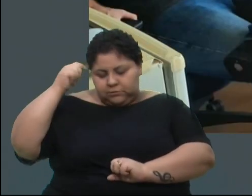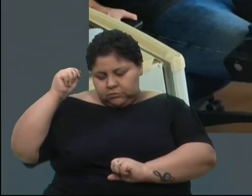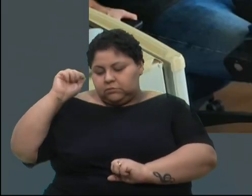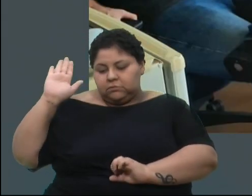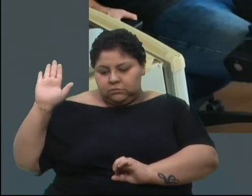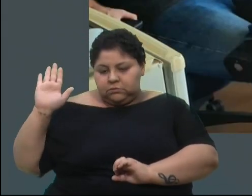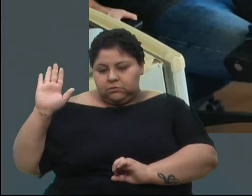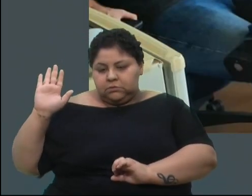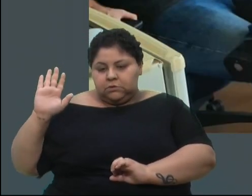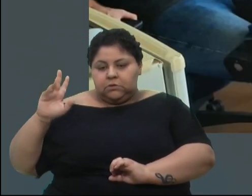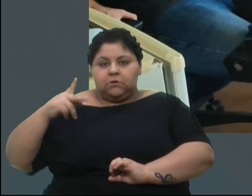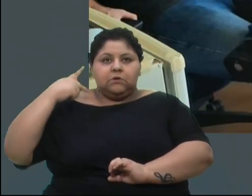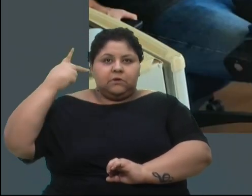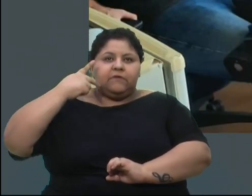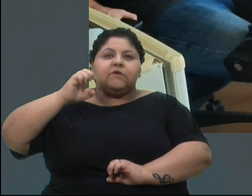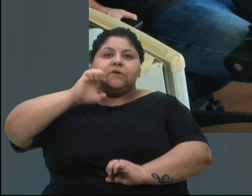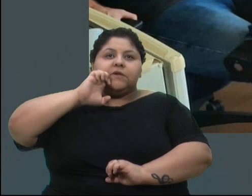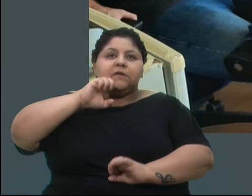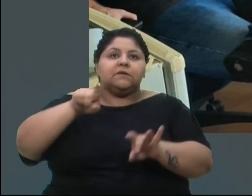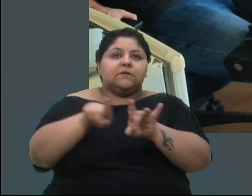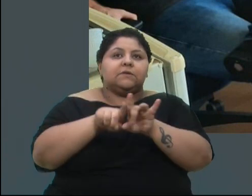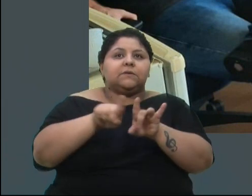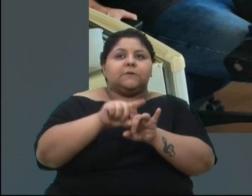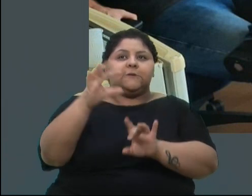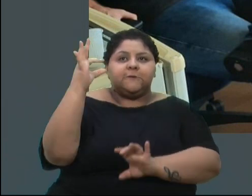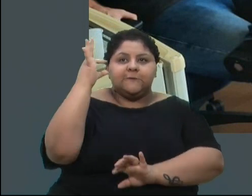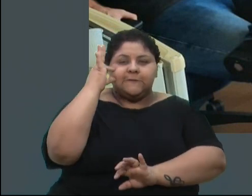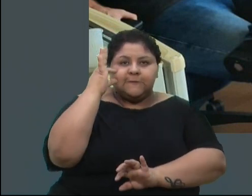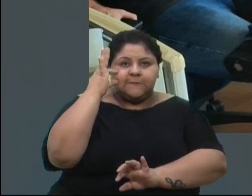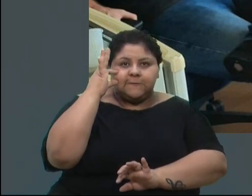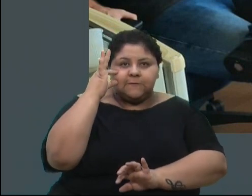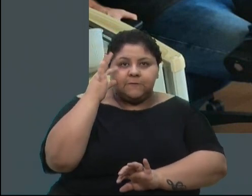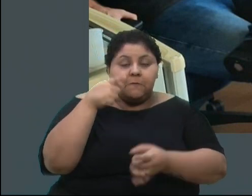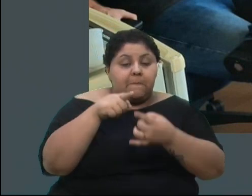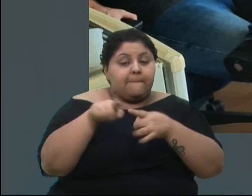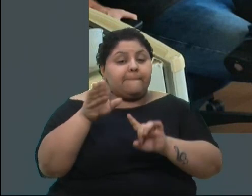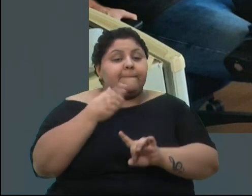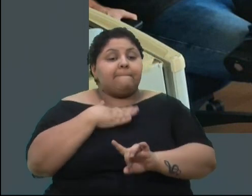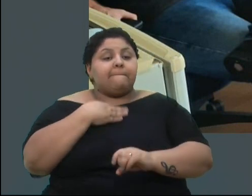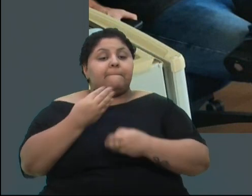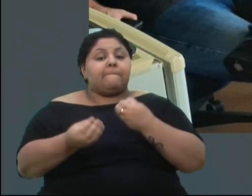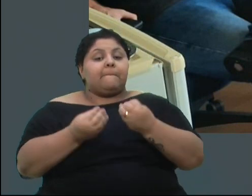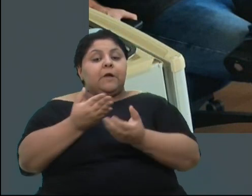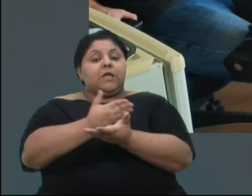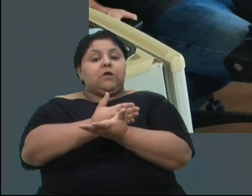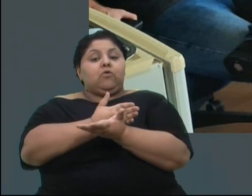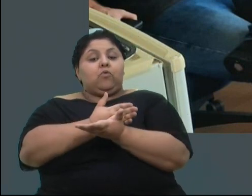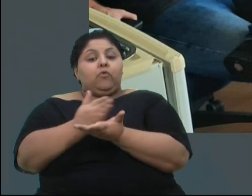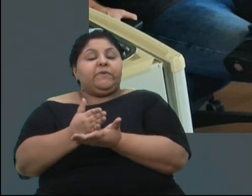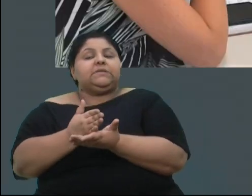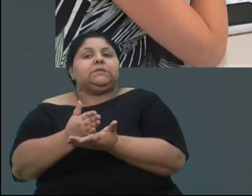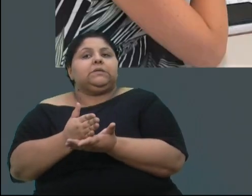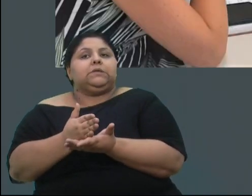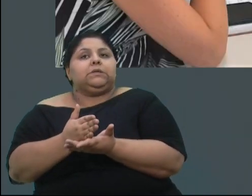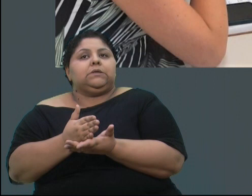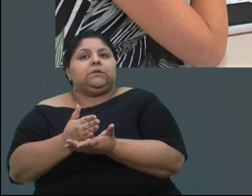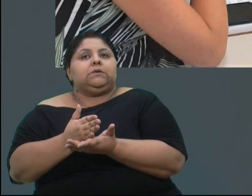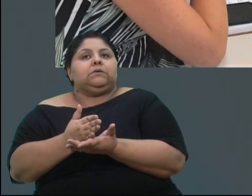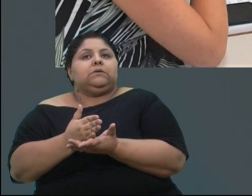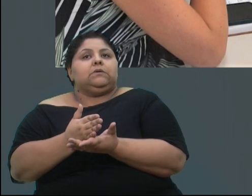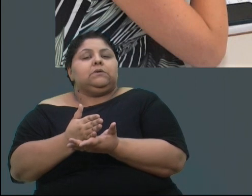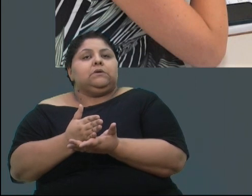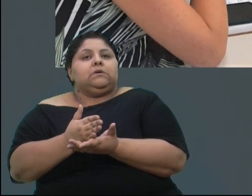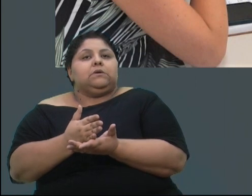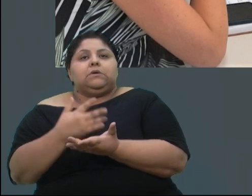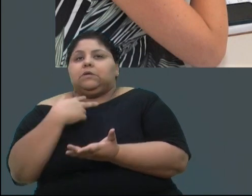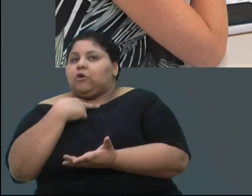vereadora Estela também se fez presente. Mas eu comecei no início, e não posso deixar